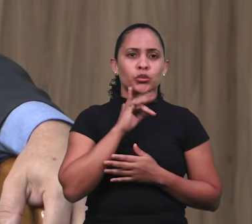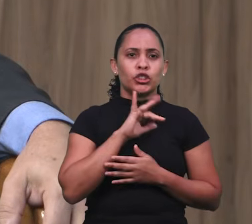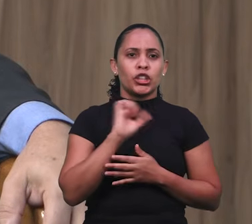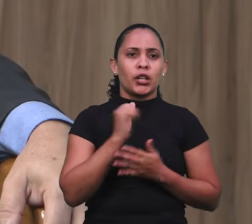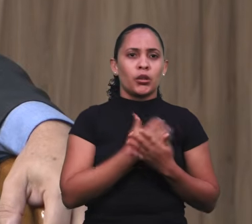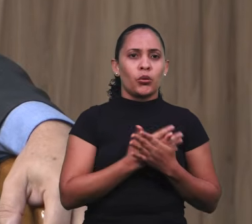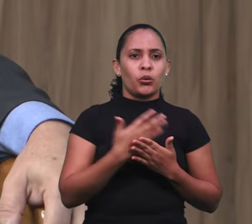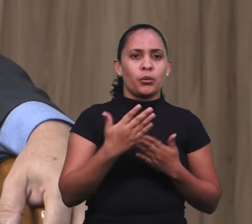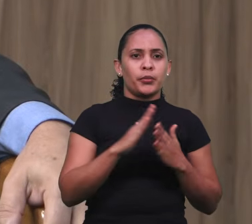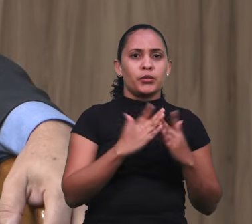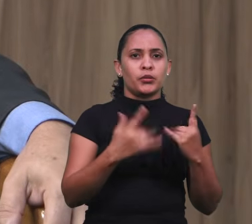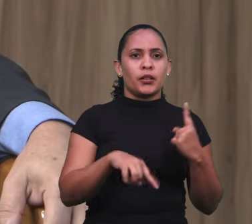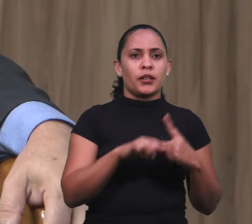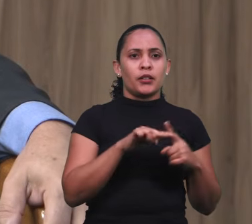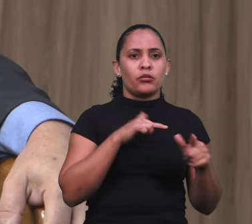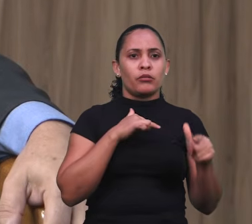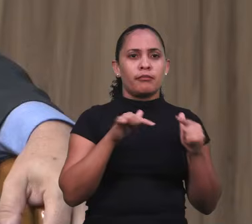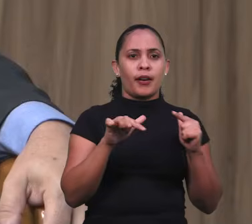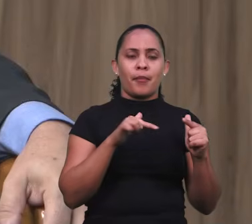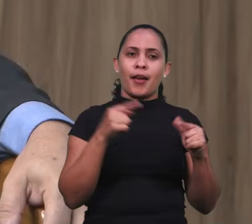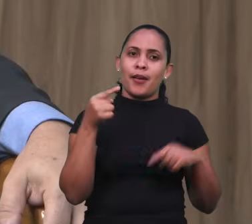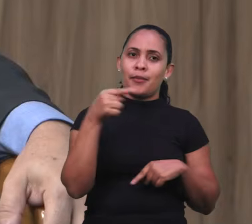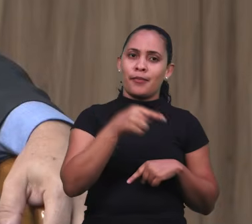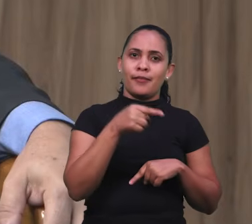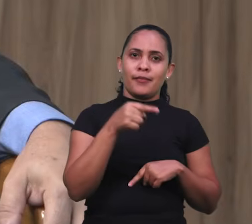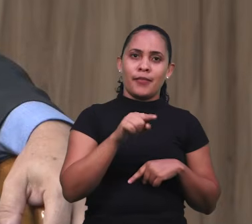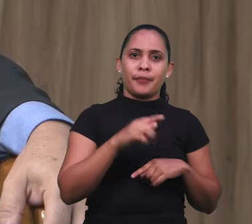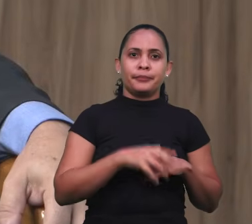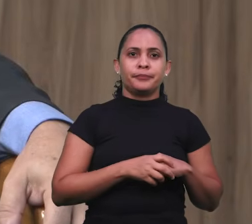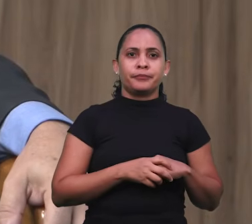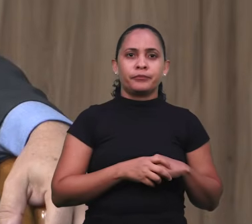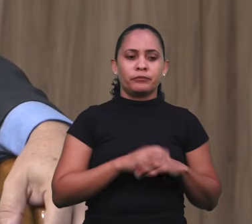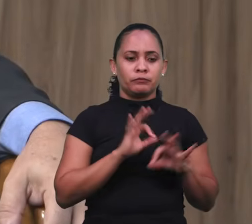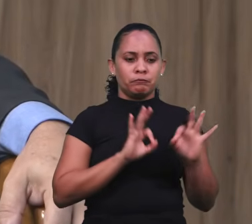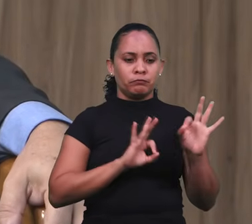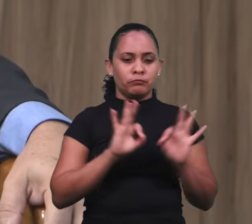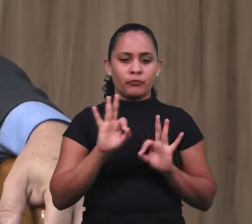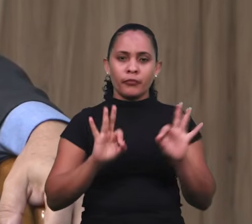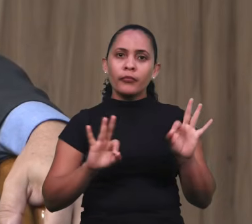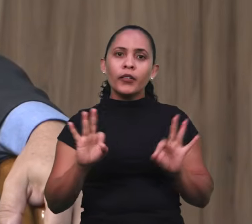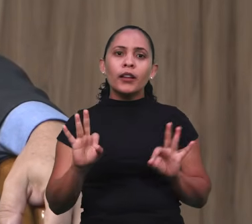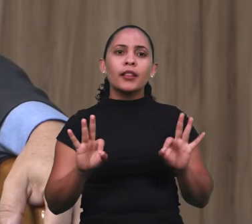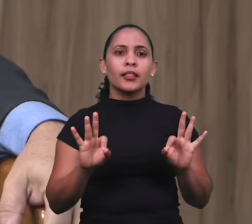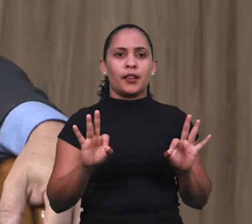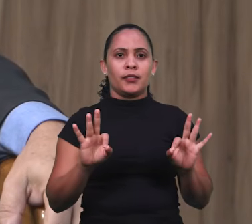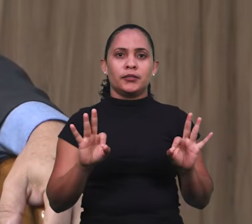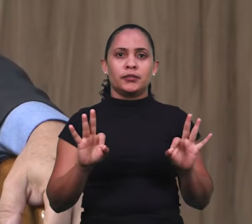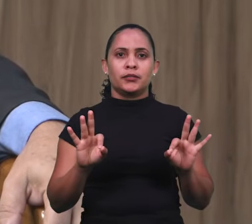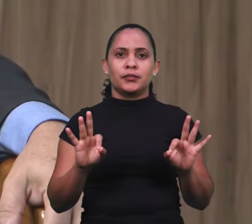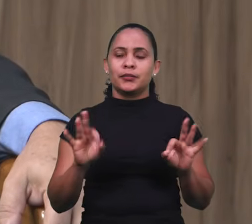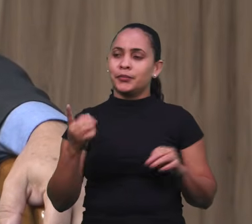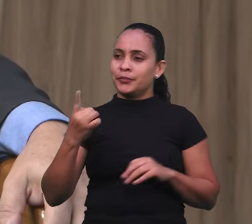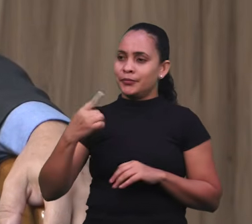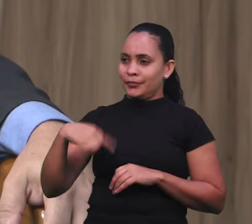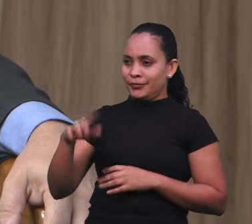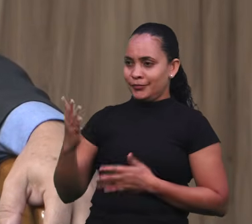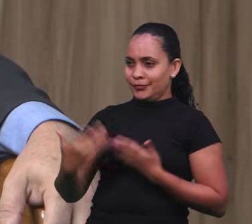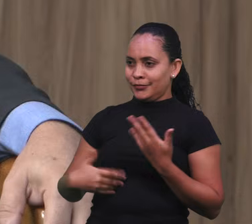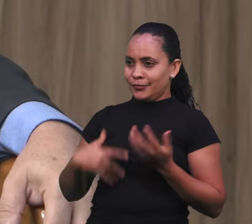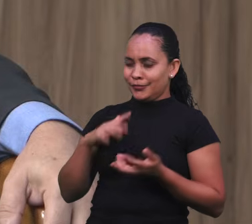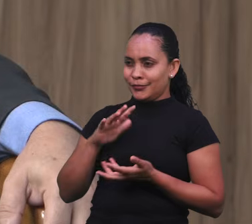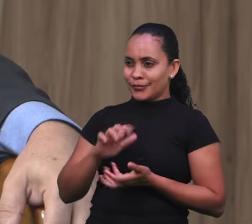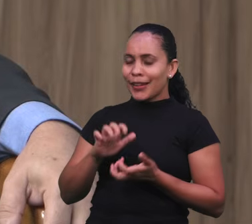igreja desde o dia que começou o trabalho ali da igreja, depois veio o templo. Então, os